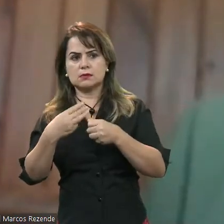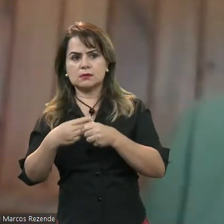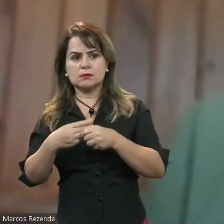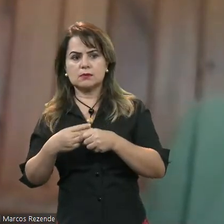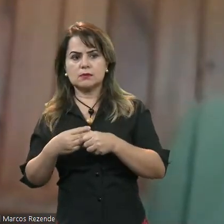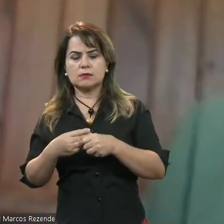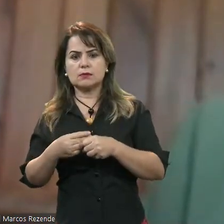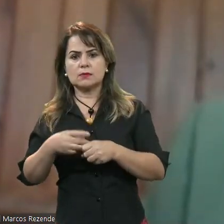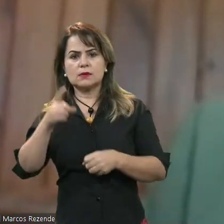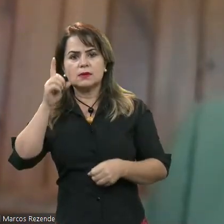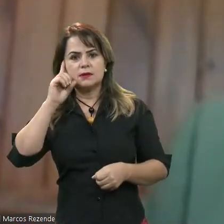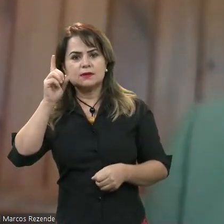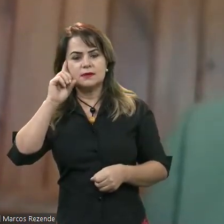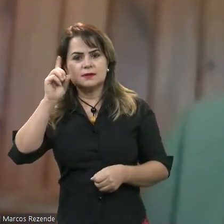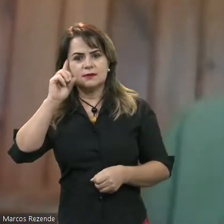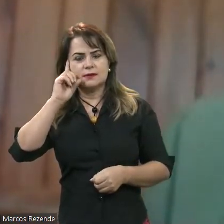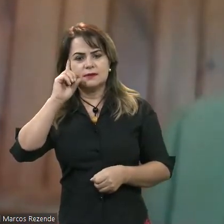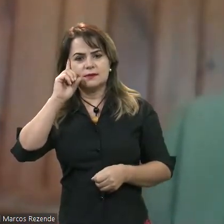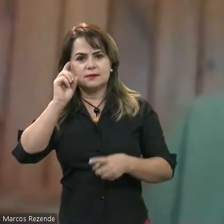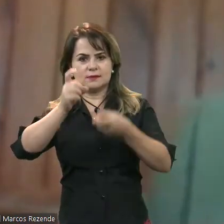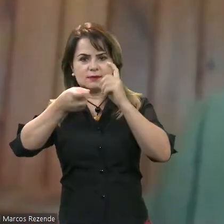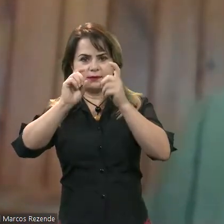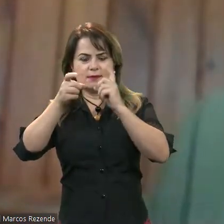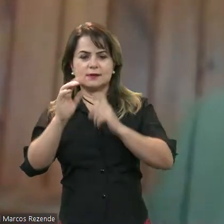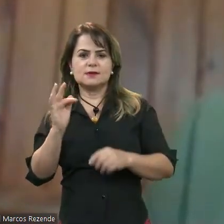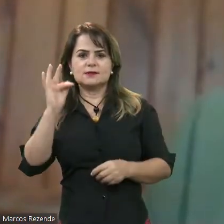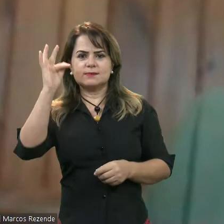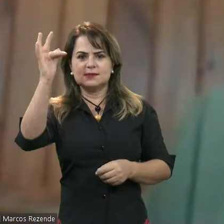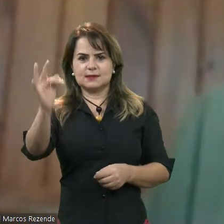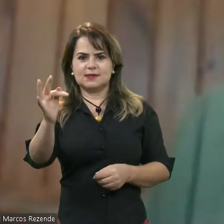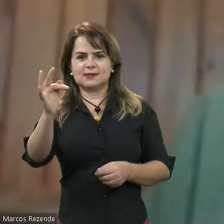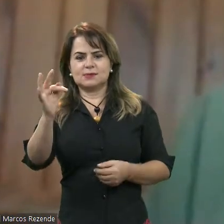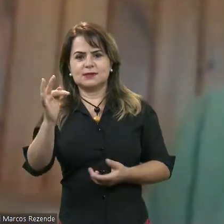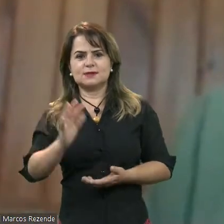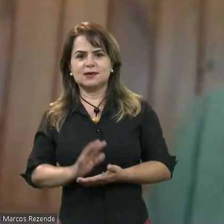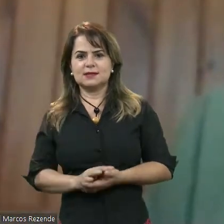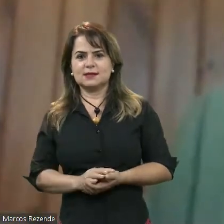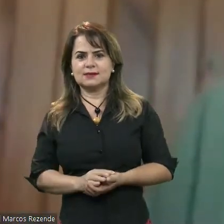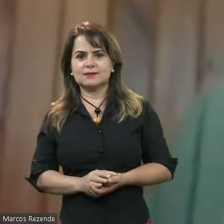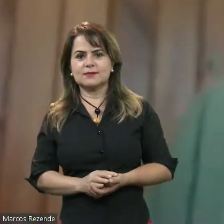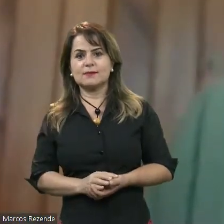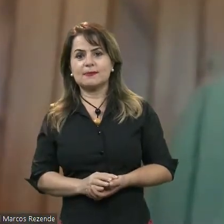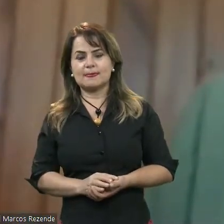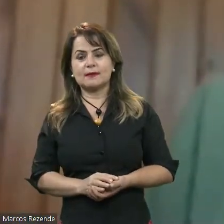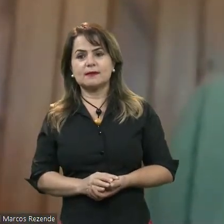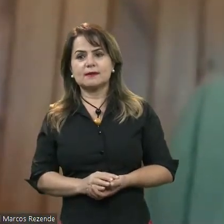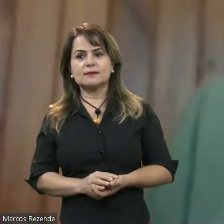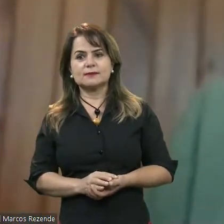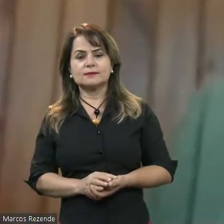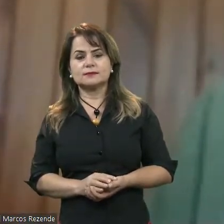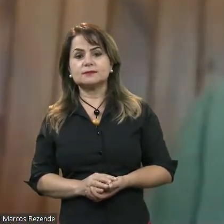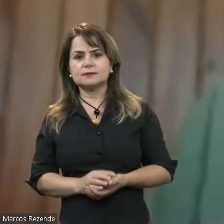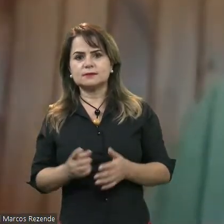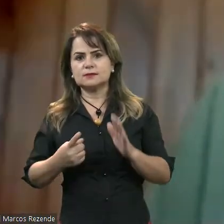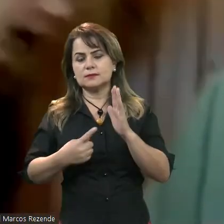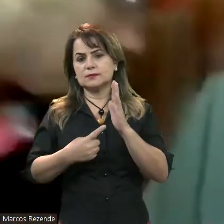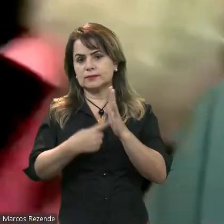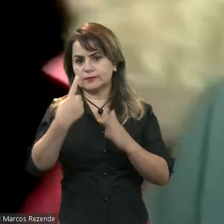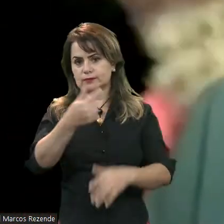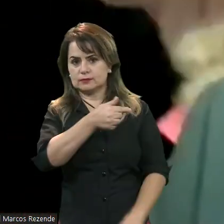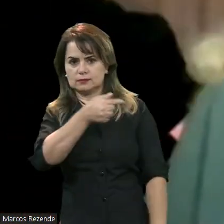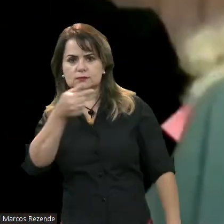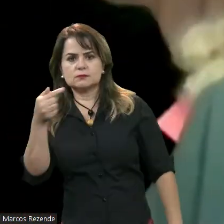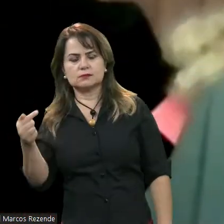referentes aos dias próximos à presente sessão ordinária. No mês de maio, na primeira semana,